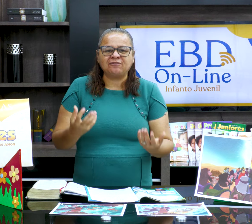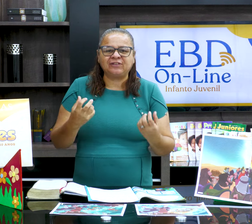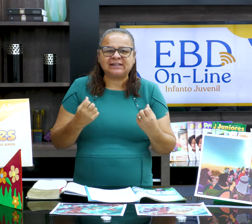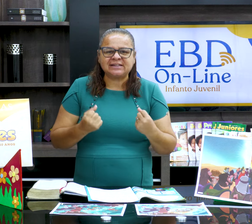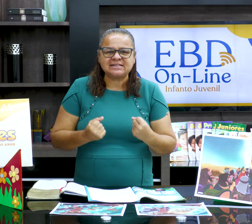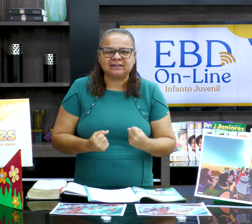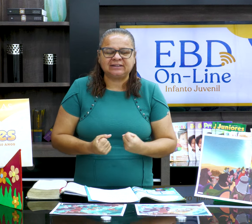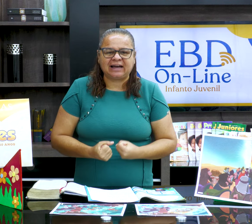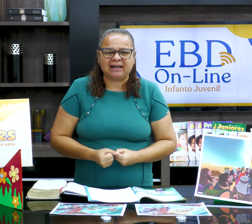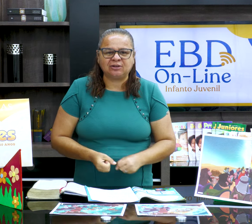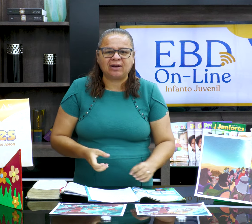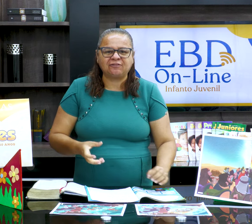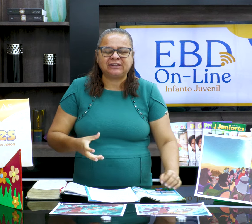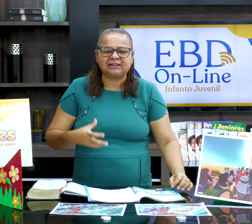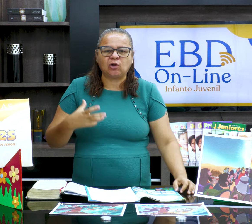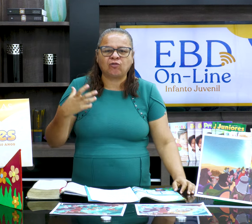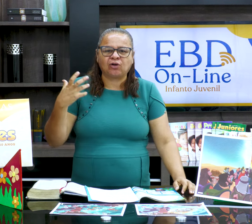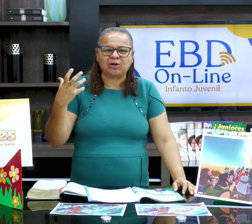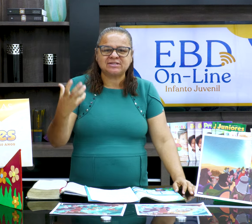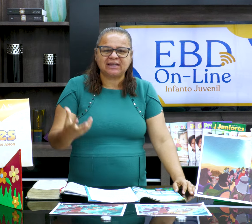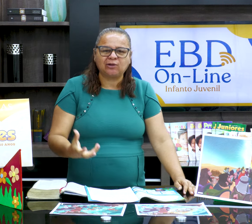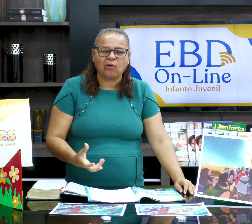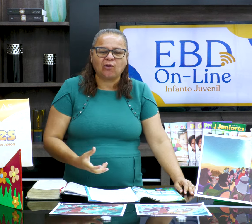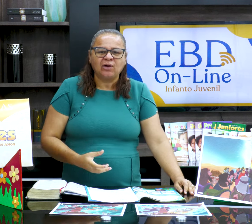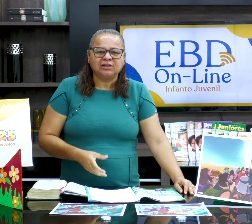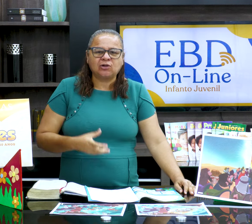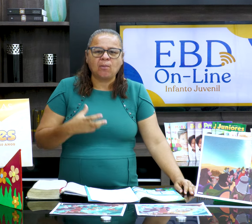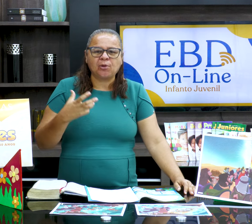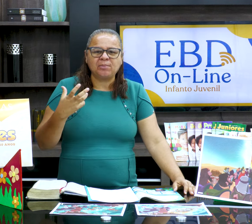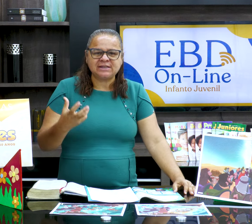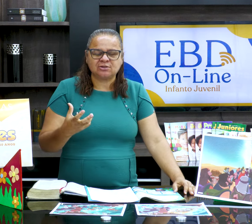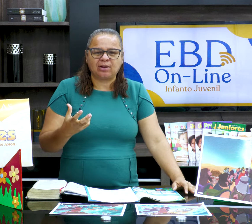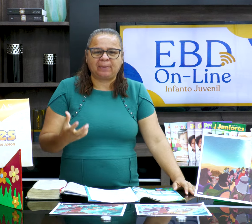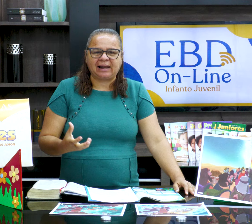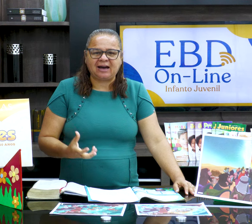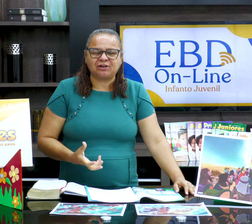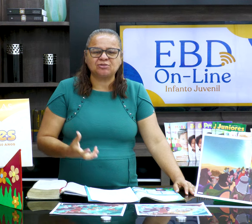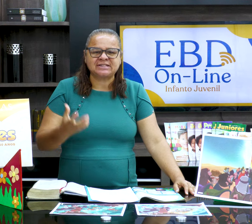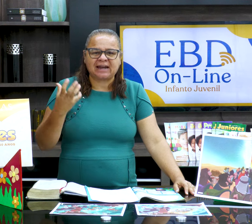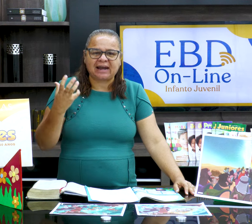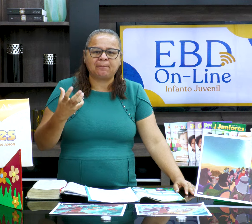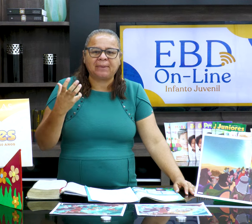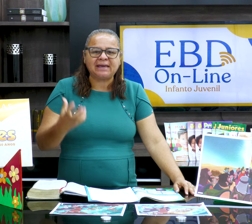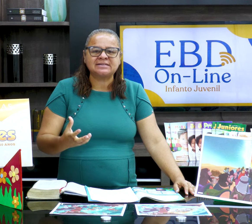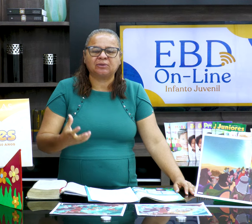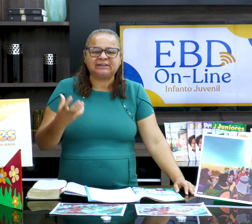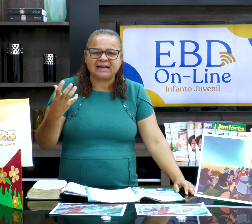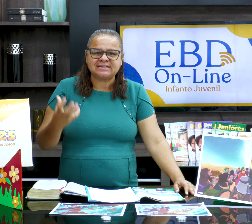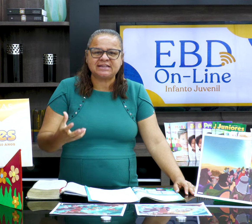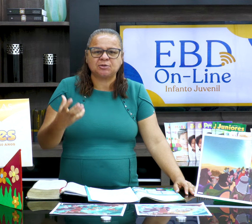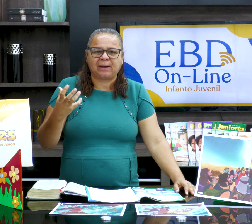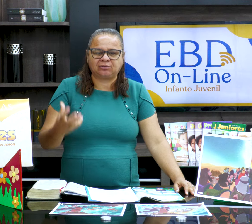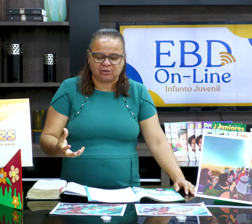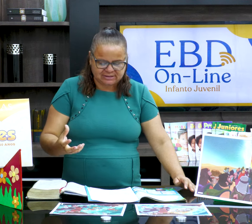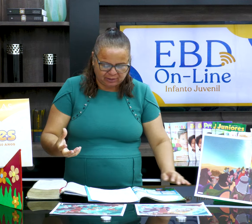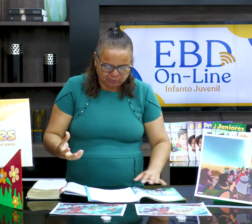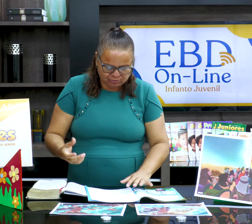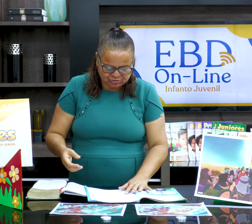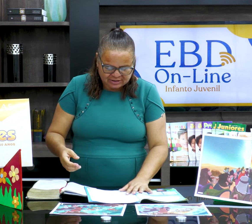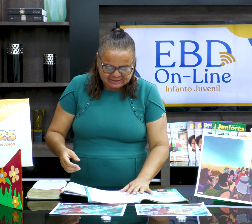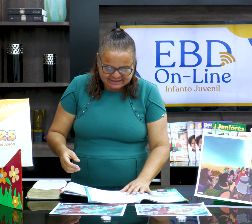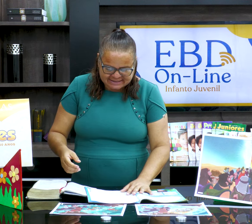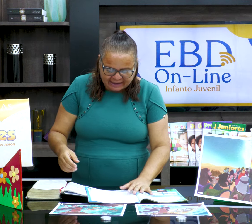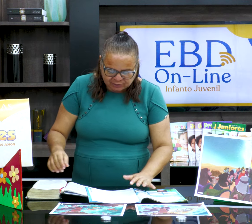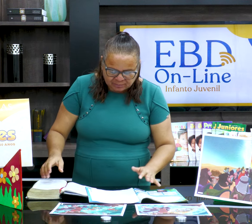então uma vida de santidade uma vida de louvor ao Senhor de compromisso com a palavra nos trará bênção e traz isso para os Teus